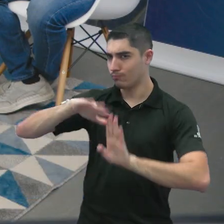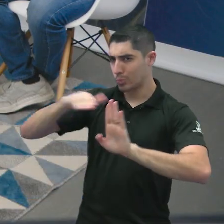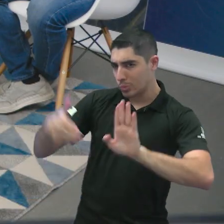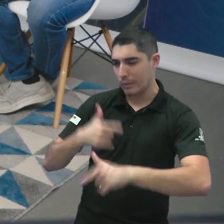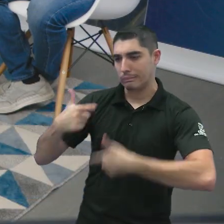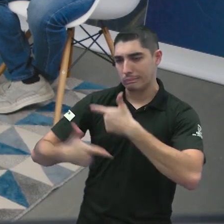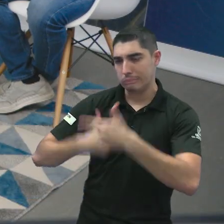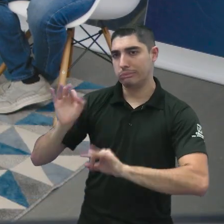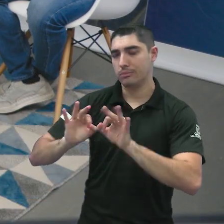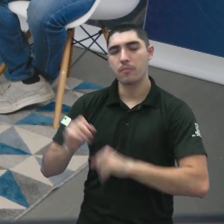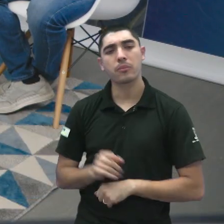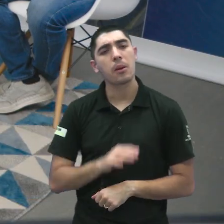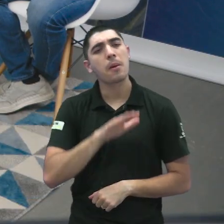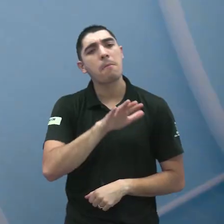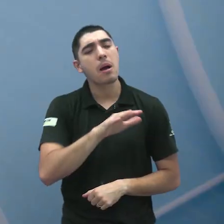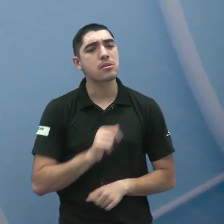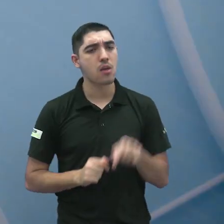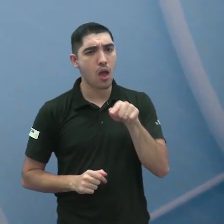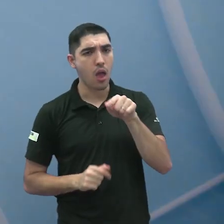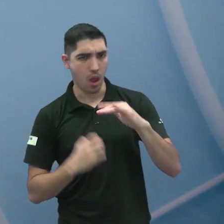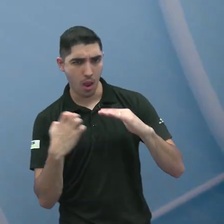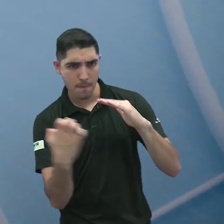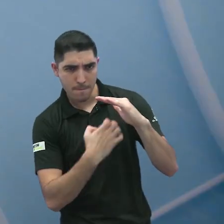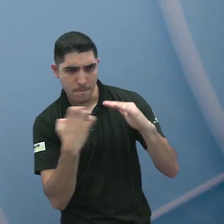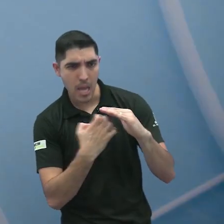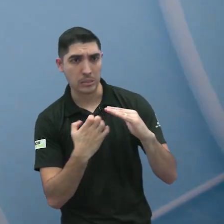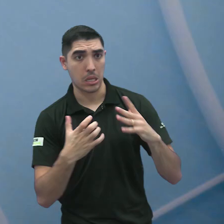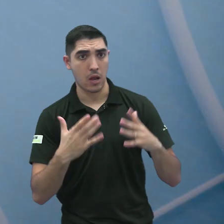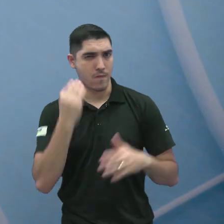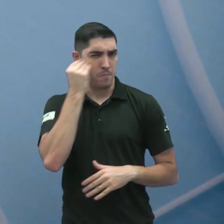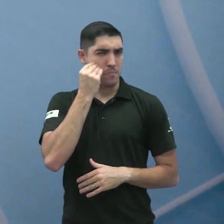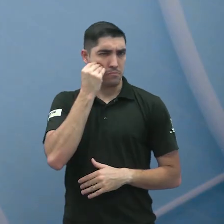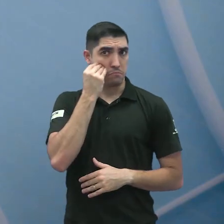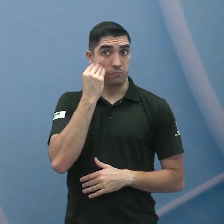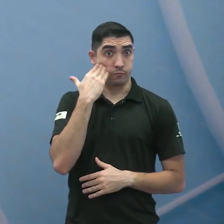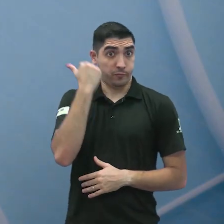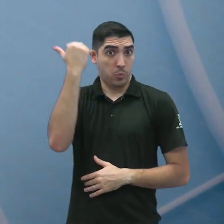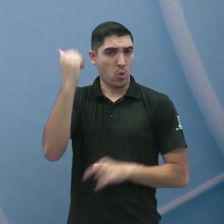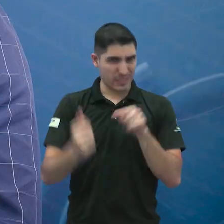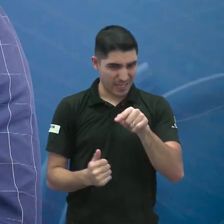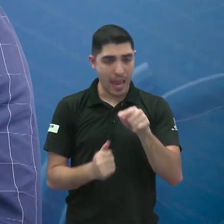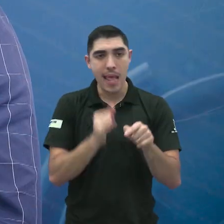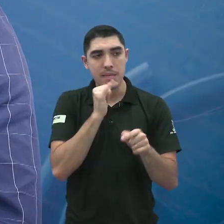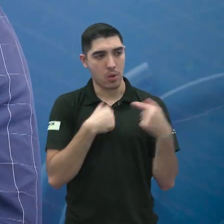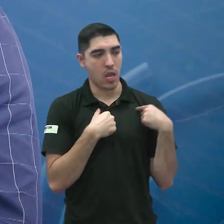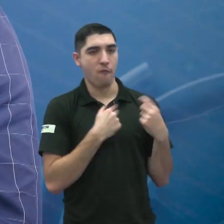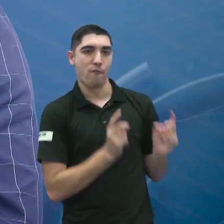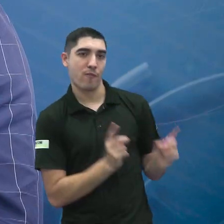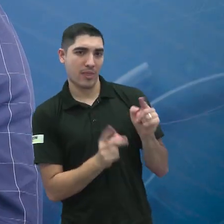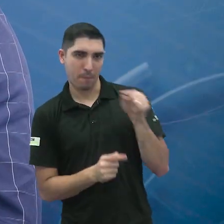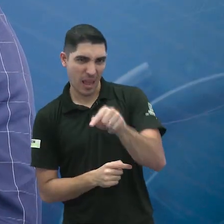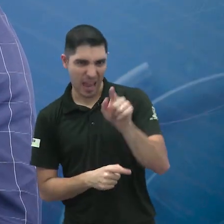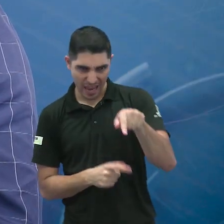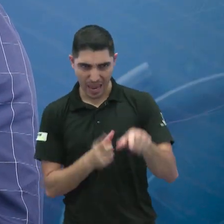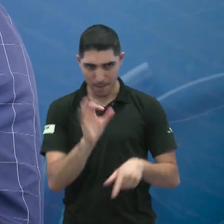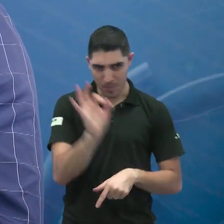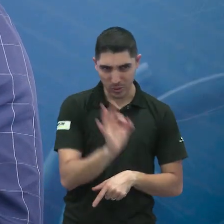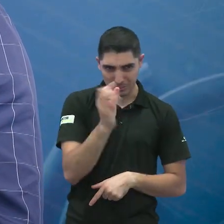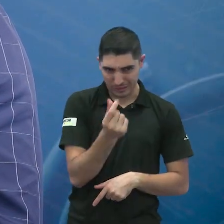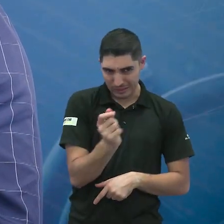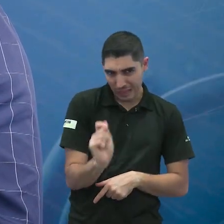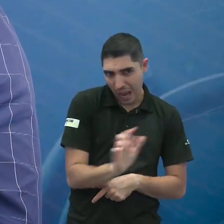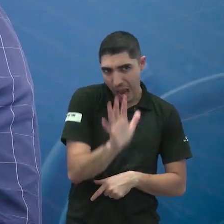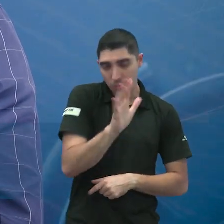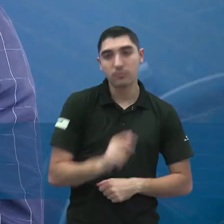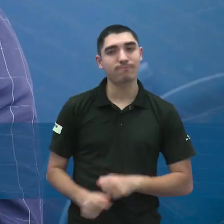A porcentagem que eles cobram hoje, essas grandes plataformas, é muito alta, Bruno? Se você for olhar o número absoluto,